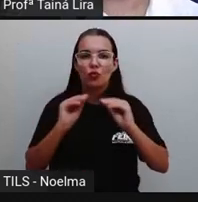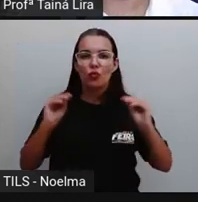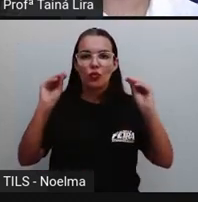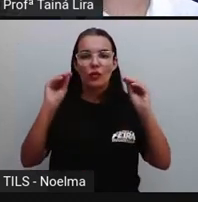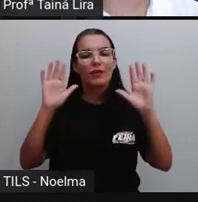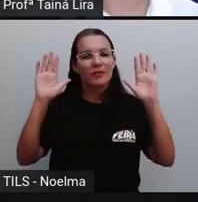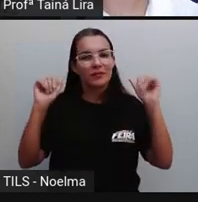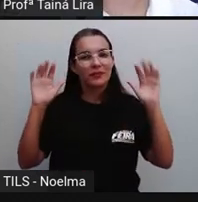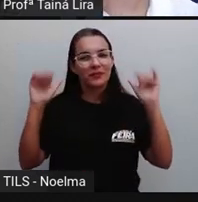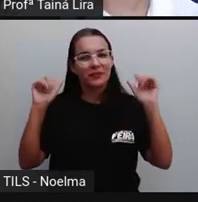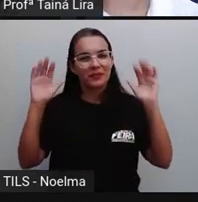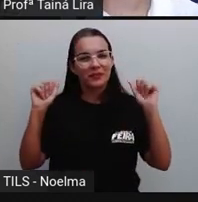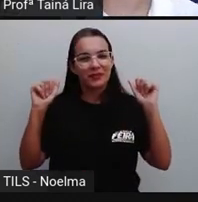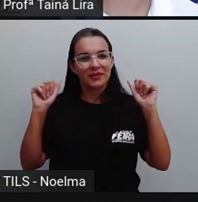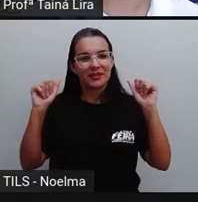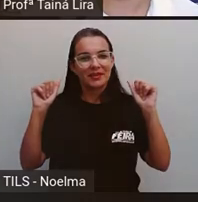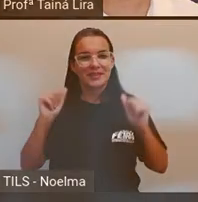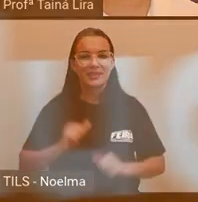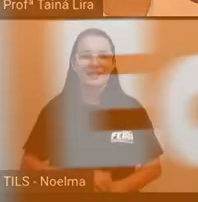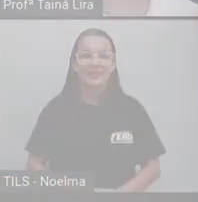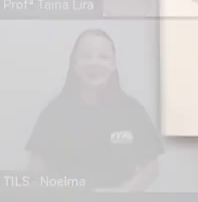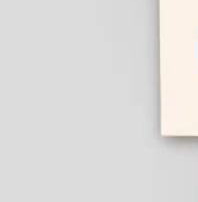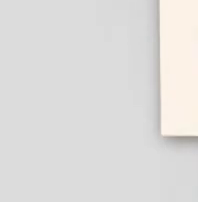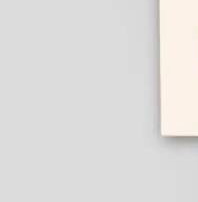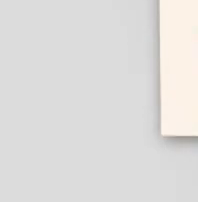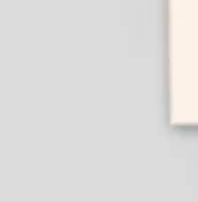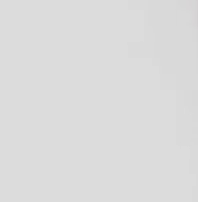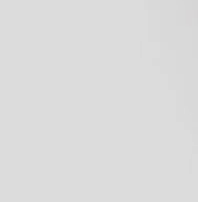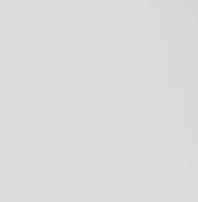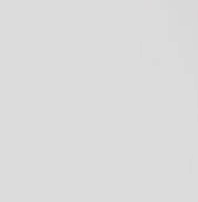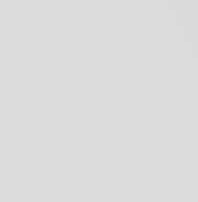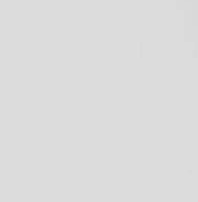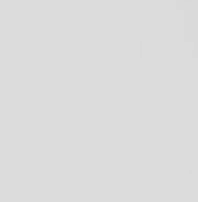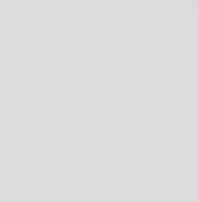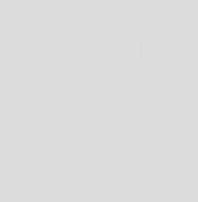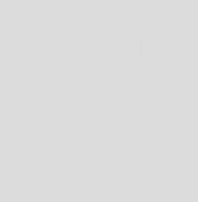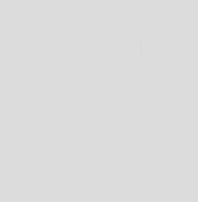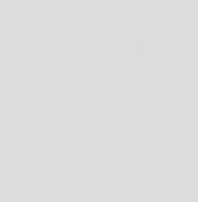Até a próxima aula! Tchau, tchau! Transcrição